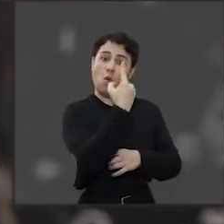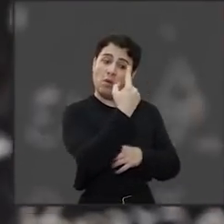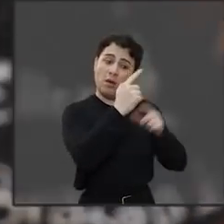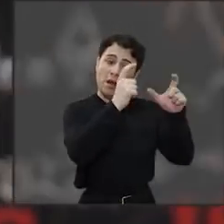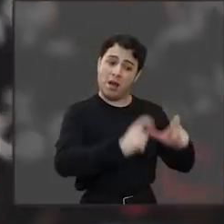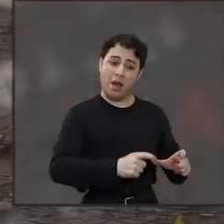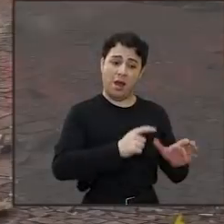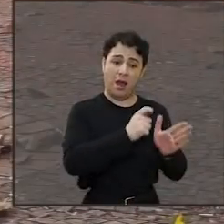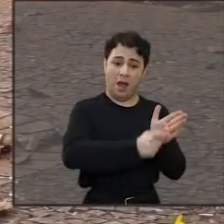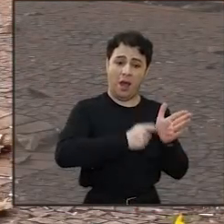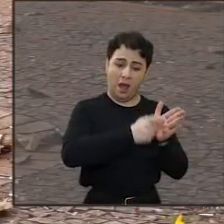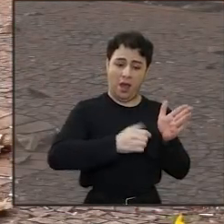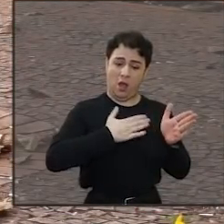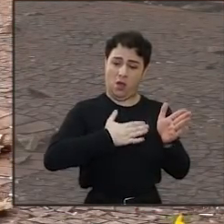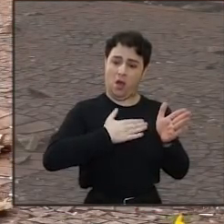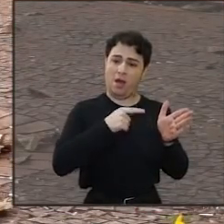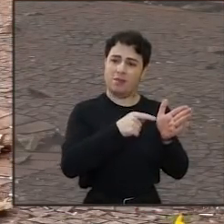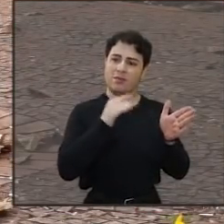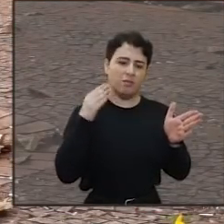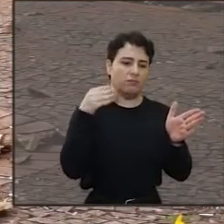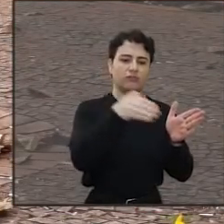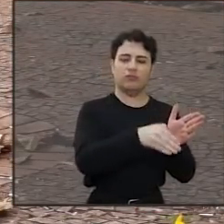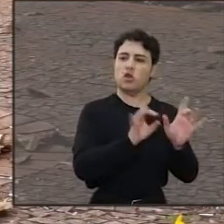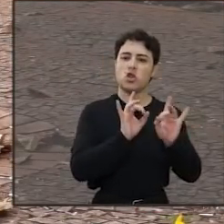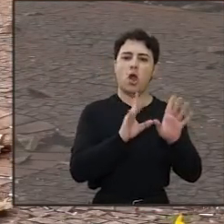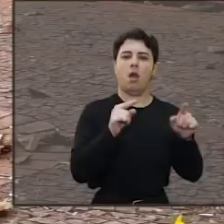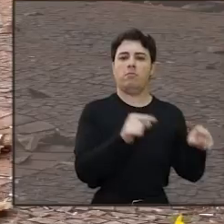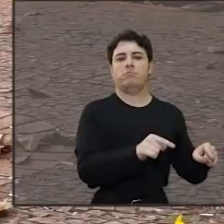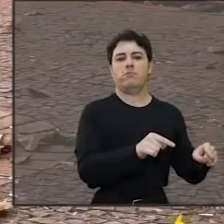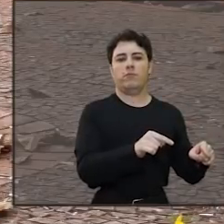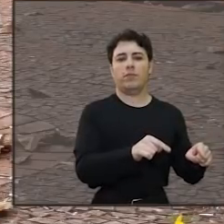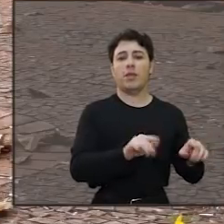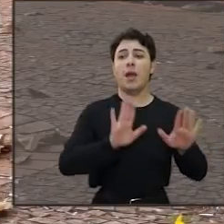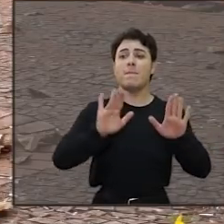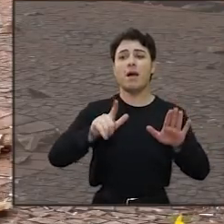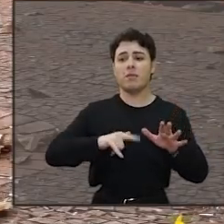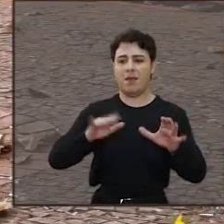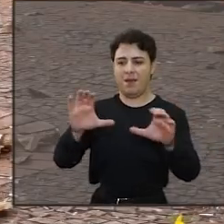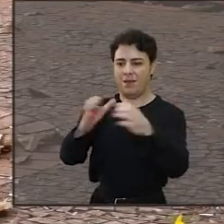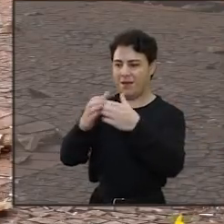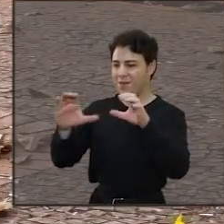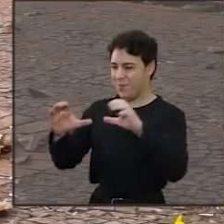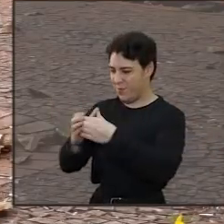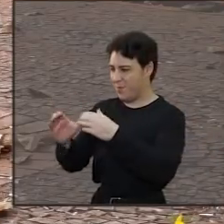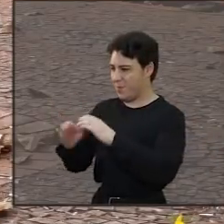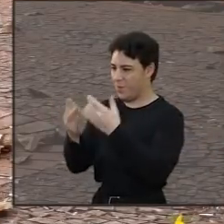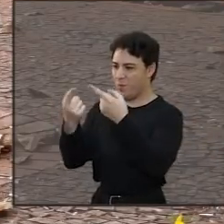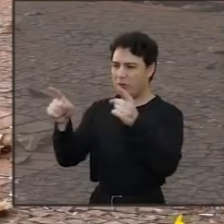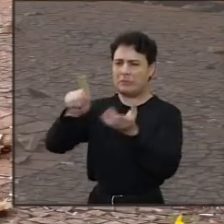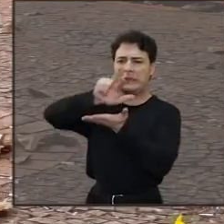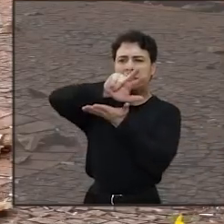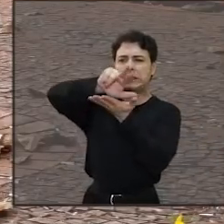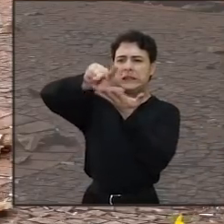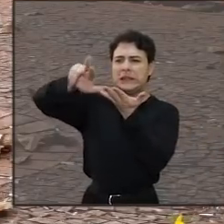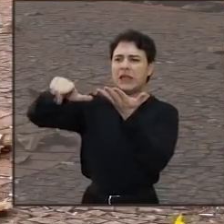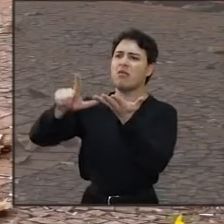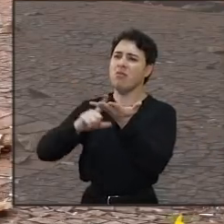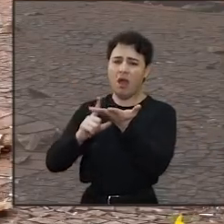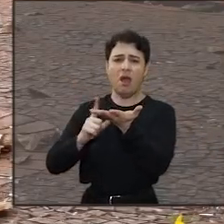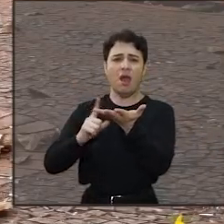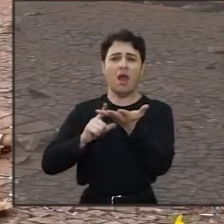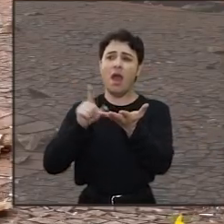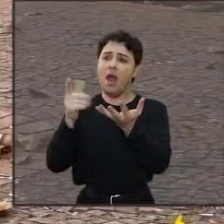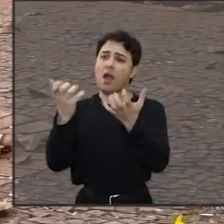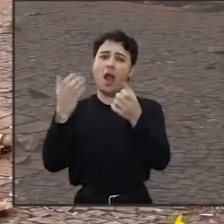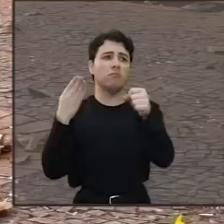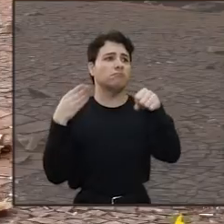gente tem uma casa aqui em Araraquara que seja disponível para isso. Então, imagina que tem um monte de banda de rock aqui em Araraquara, todas querendo